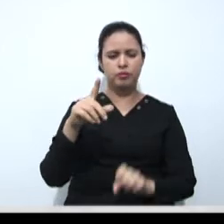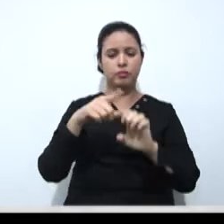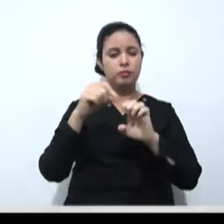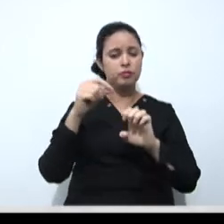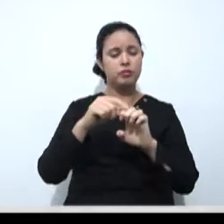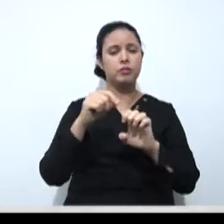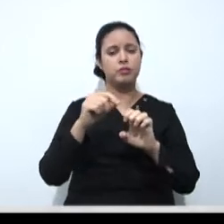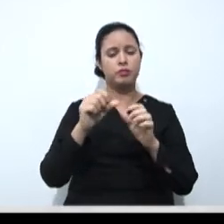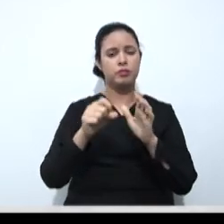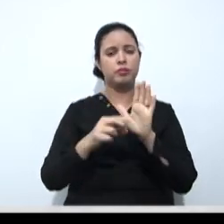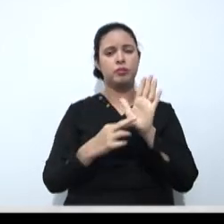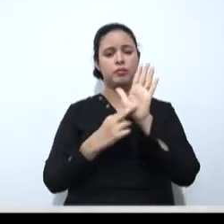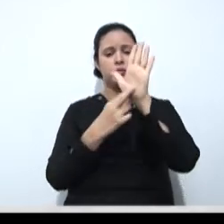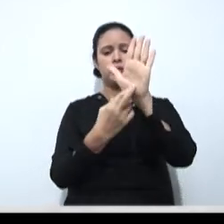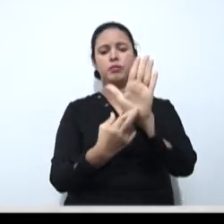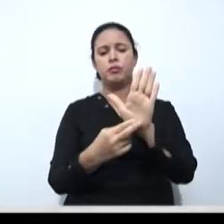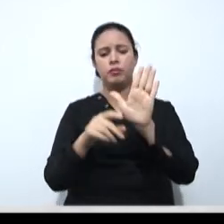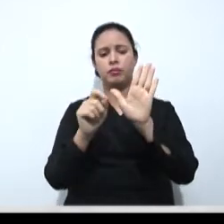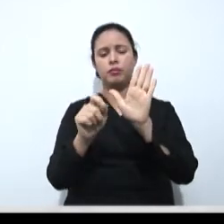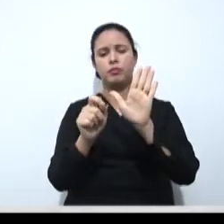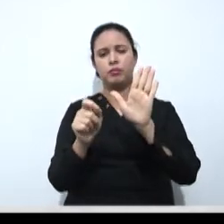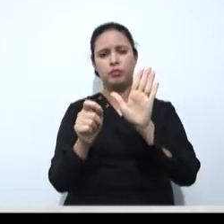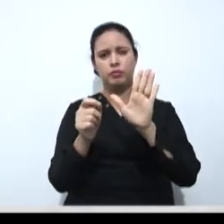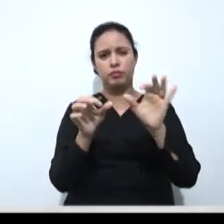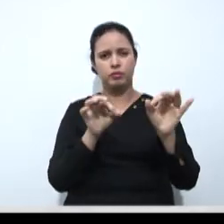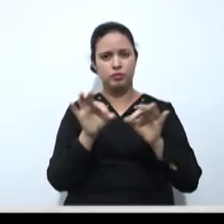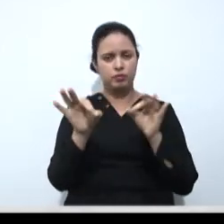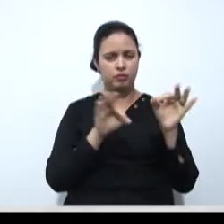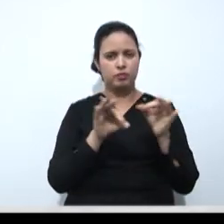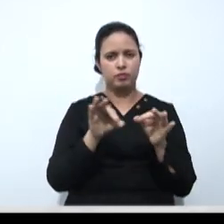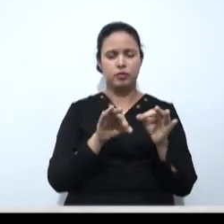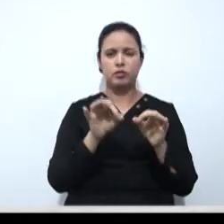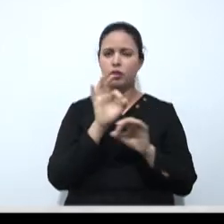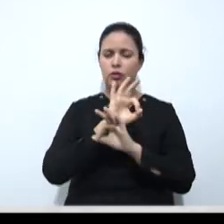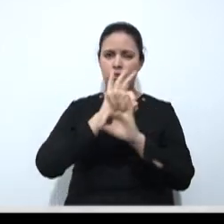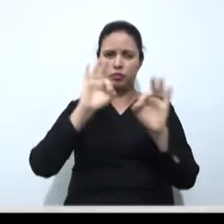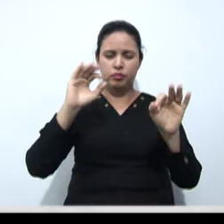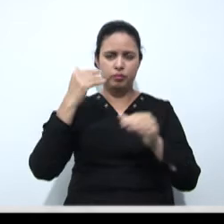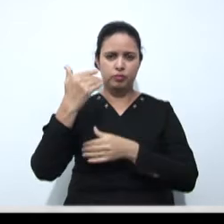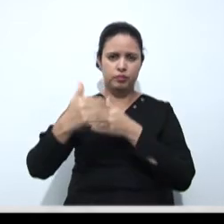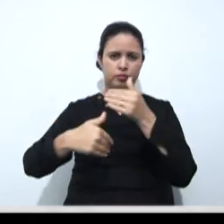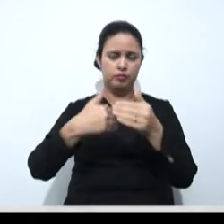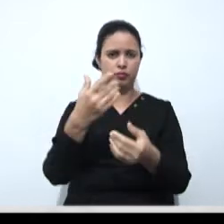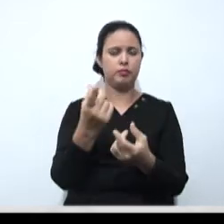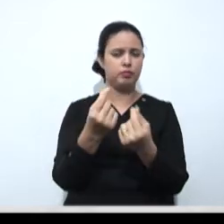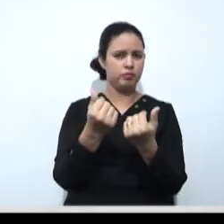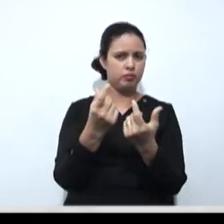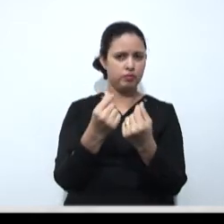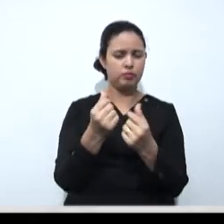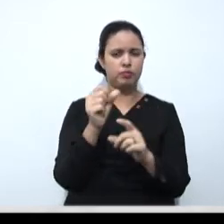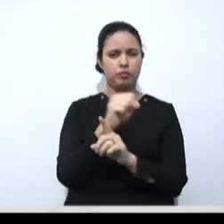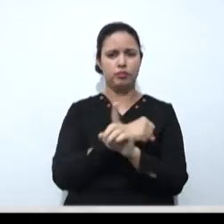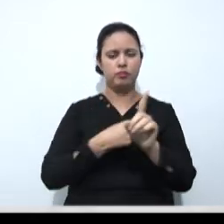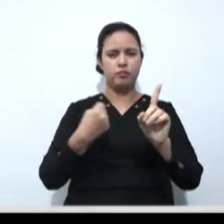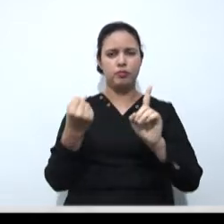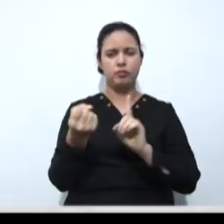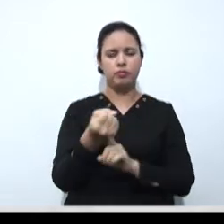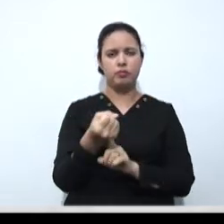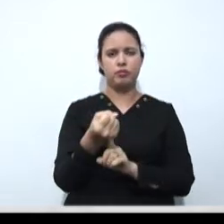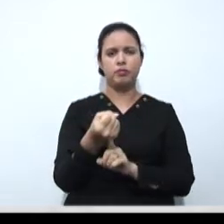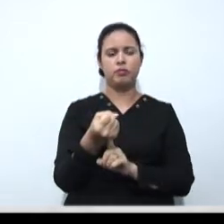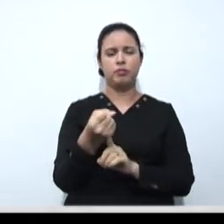apresenta como forma de organização útil ao desenvolvimento econômico, social